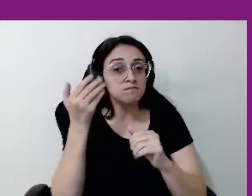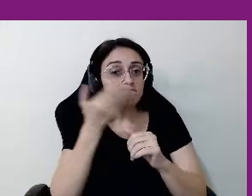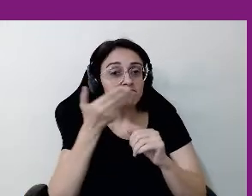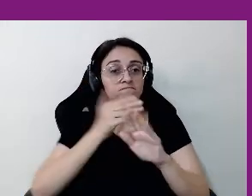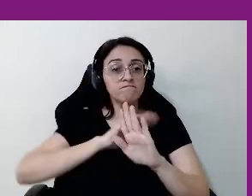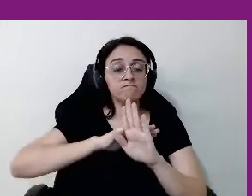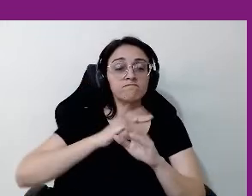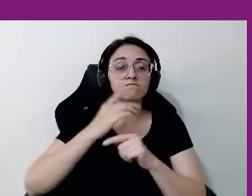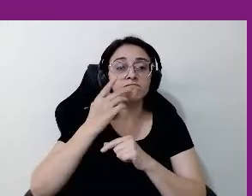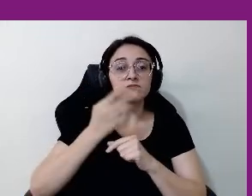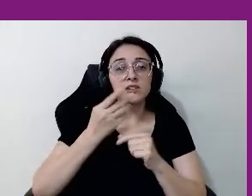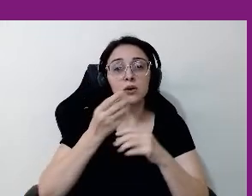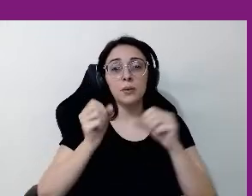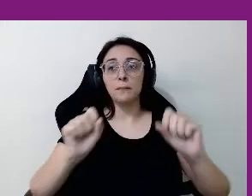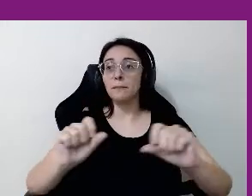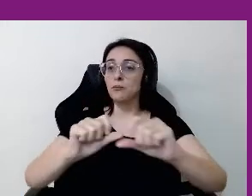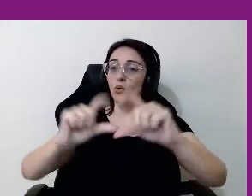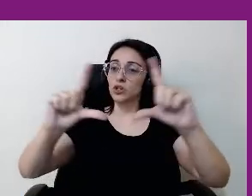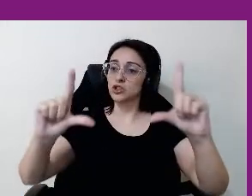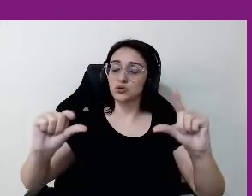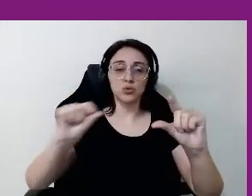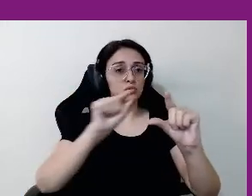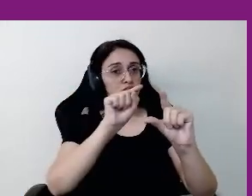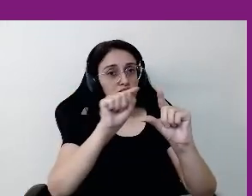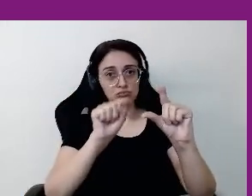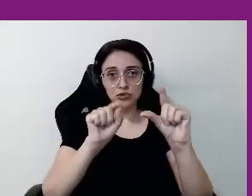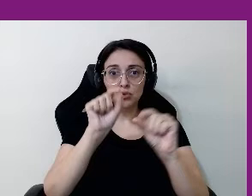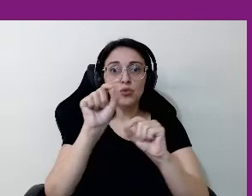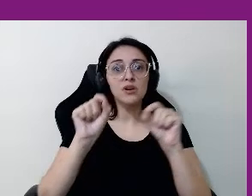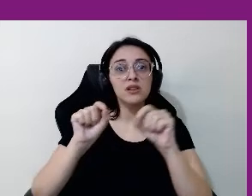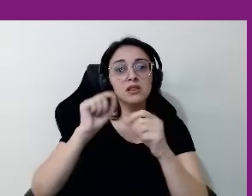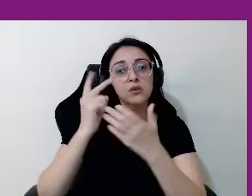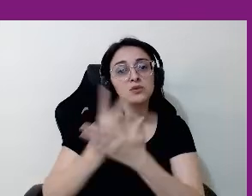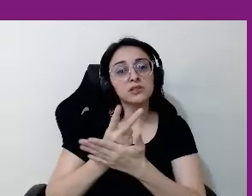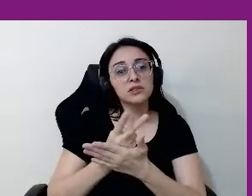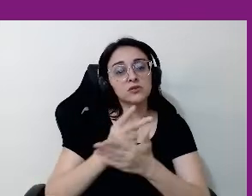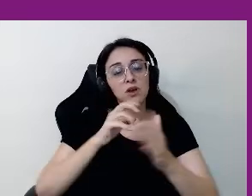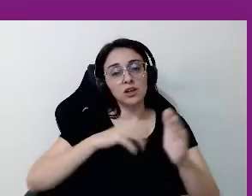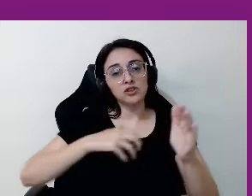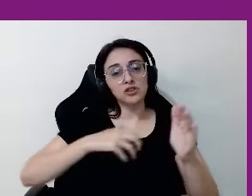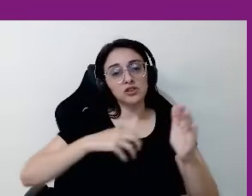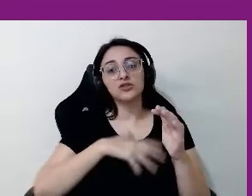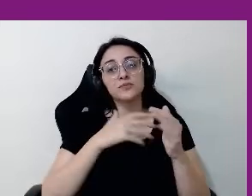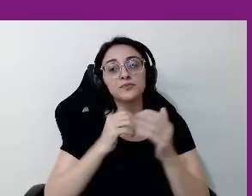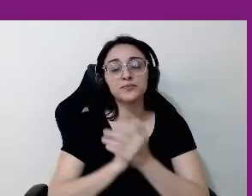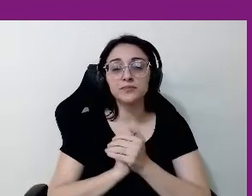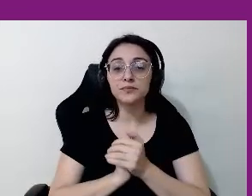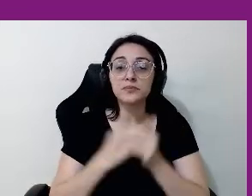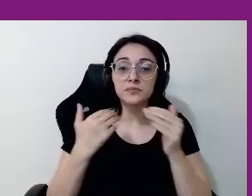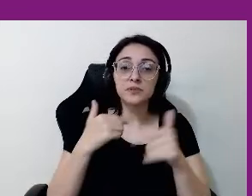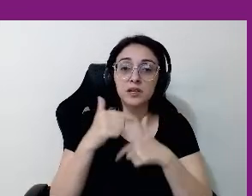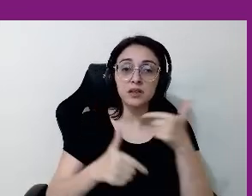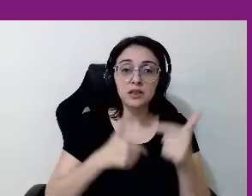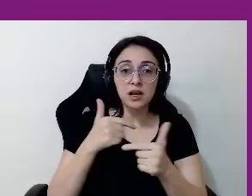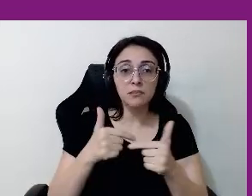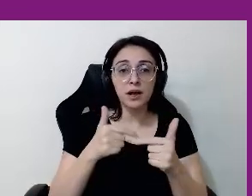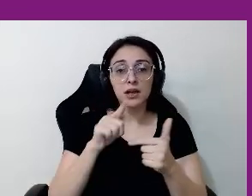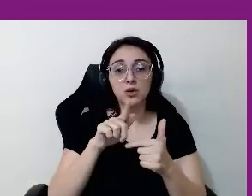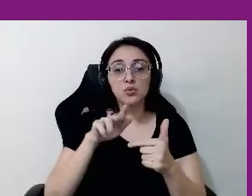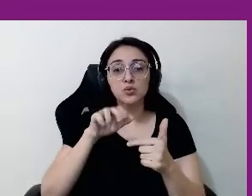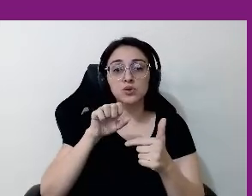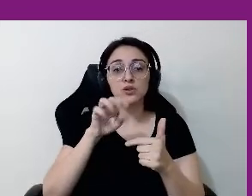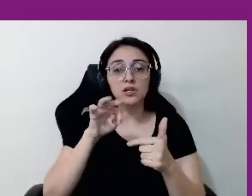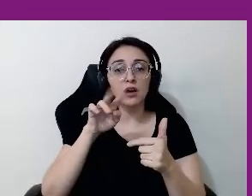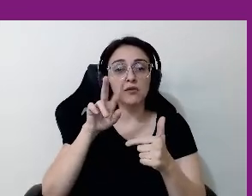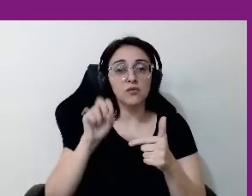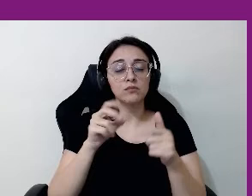né, através do monitor, o que está acontecendo ali naquelas regiões. Então, nesse trabalho do Gustavo, a gente viu